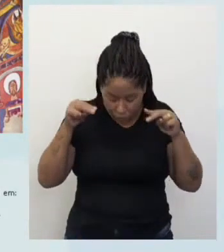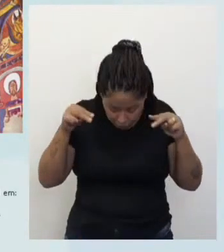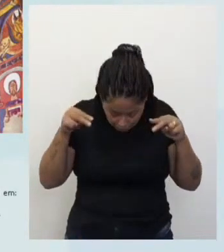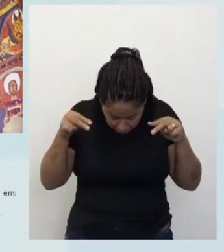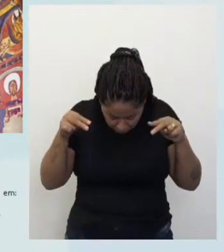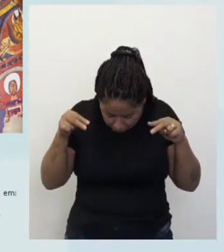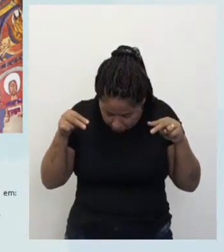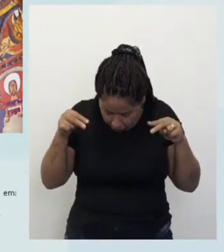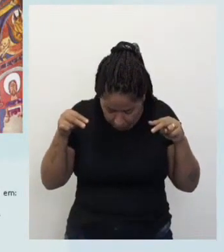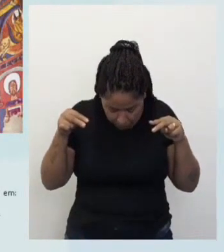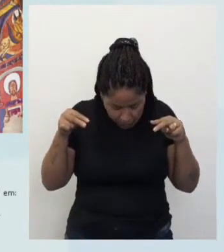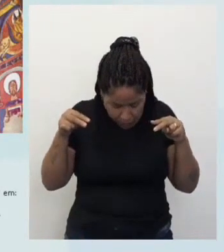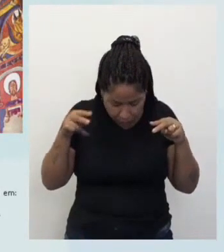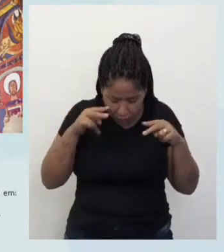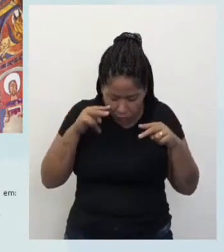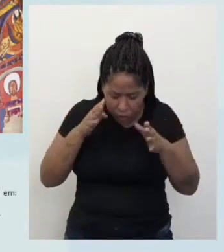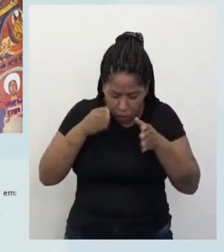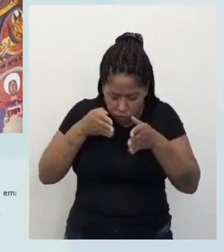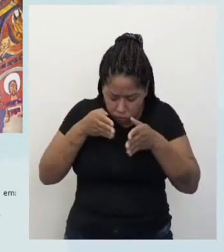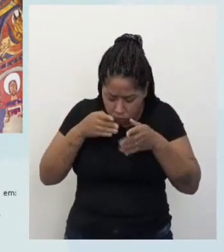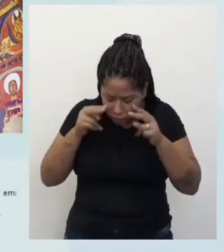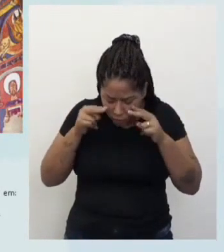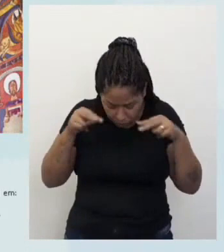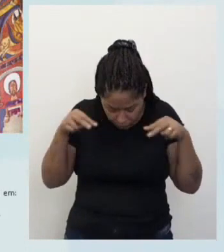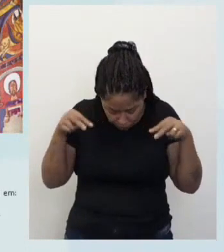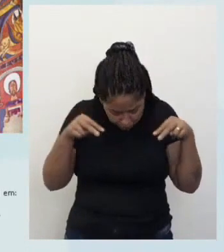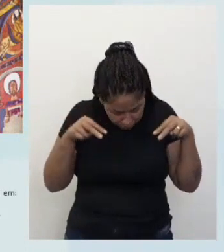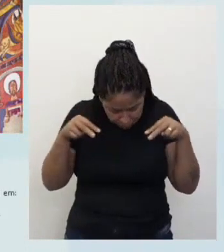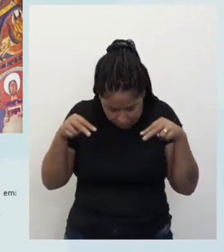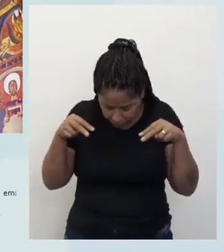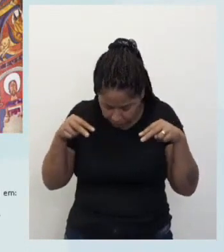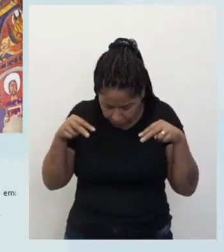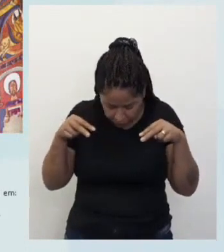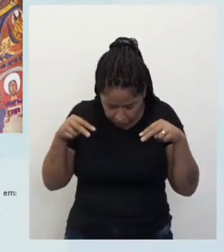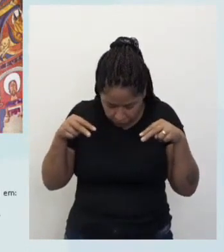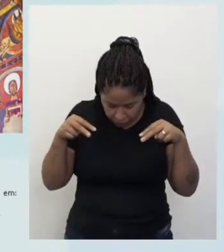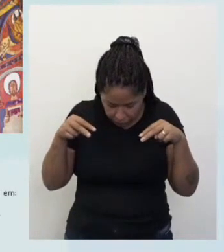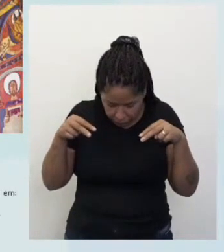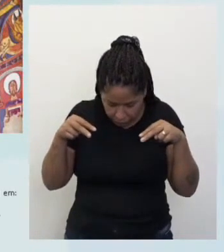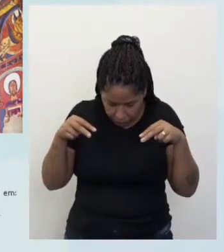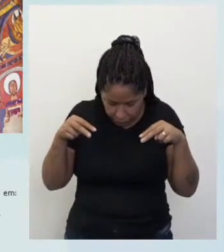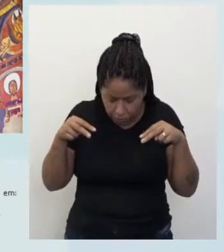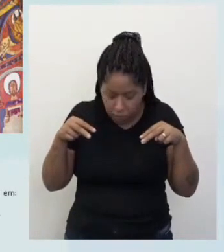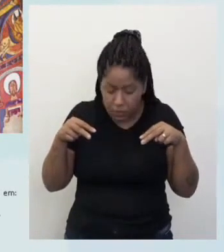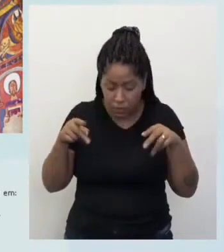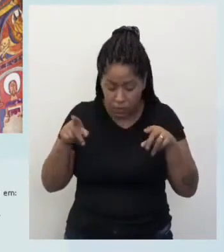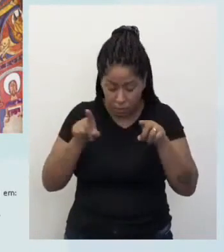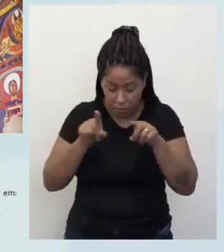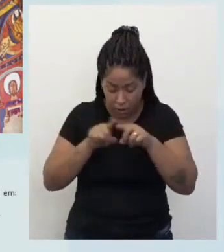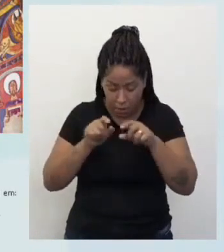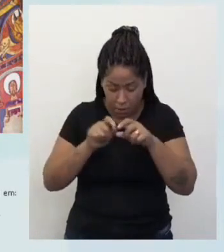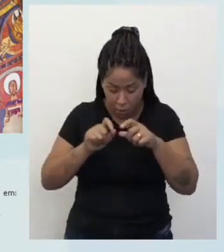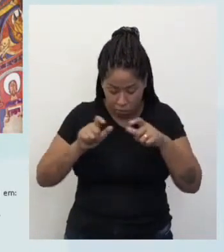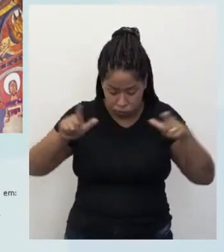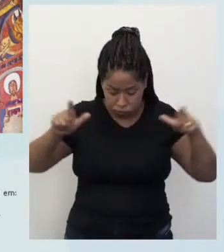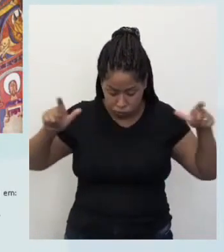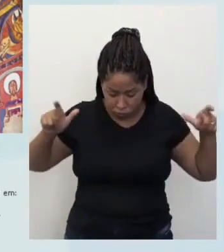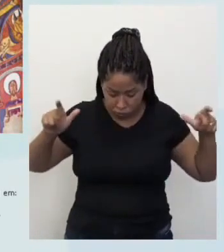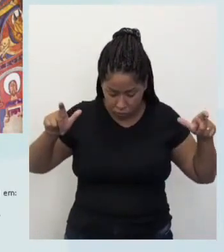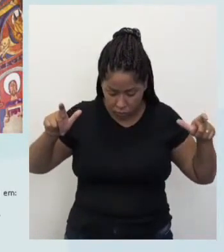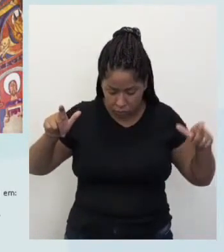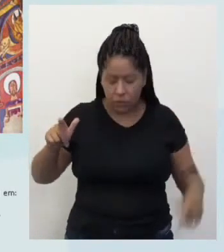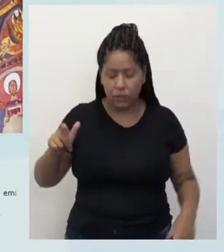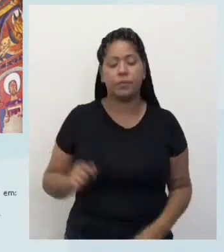personagem ali da cena, ali do afresco, e ele está em tamanho muito maior do que os outros, né? Também reforçando uma ideia